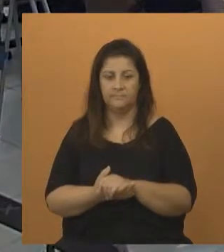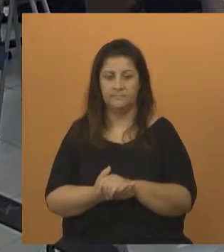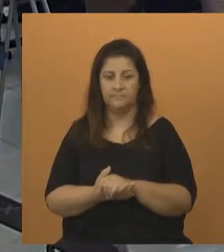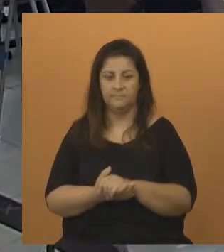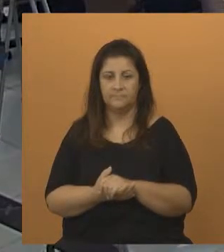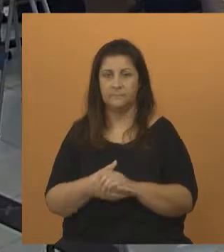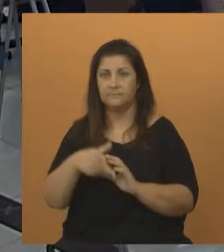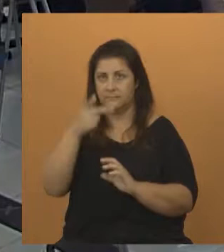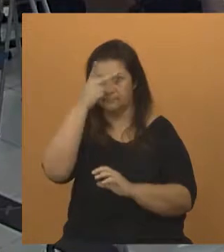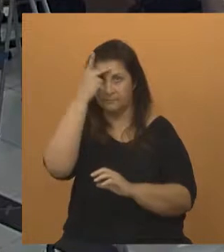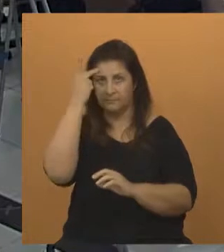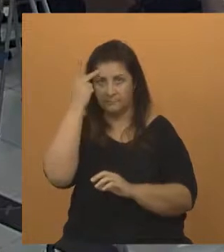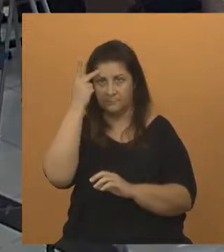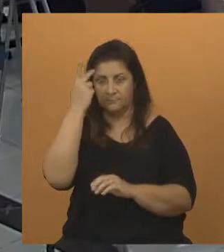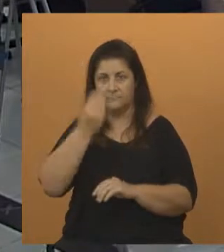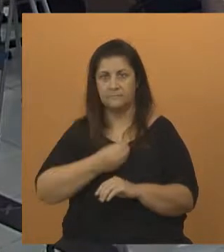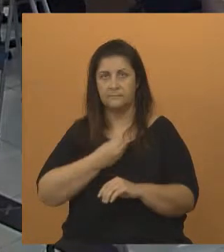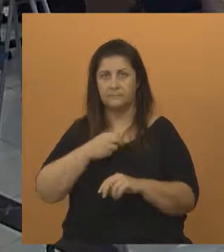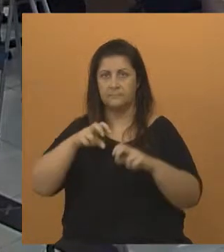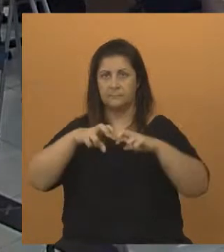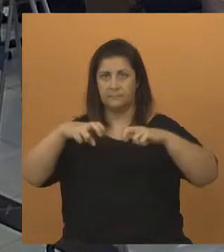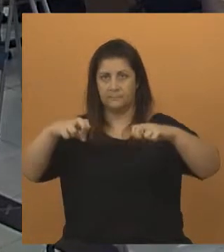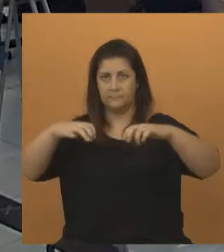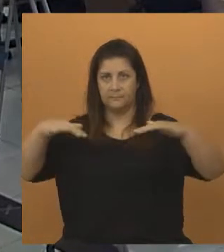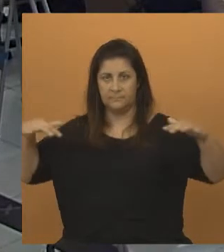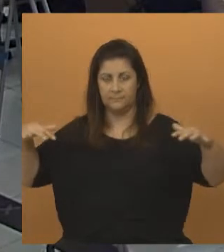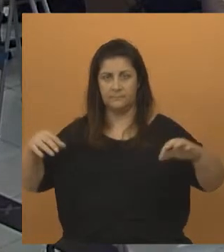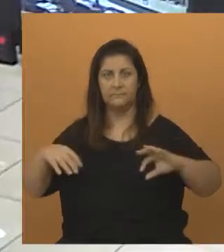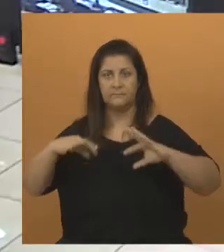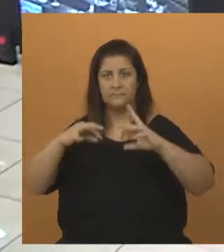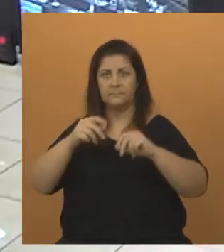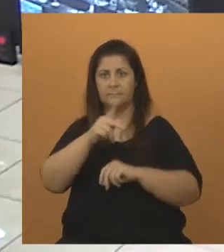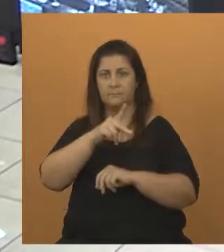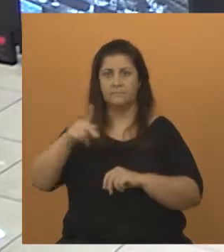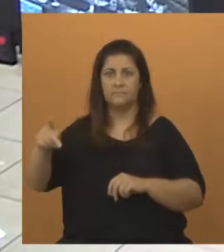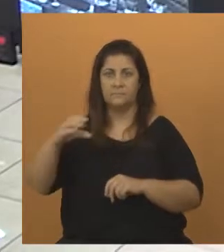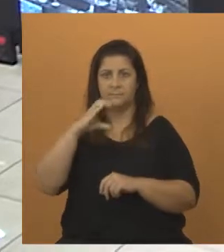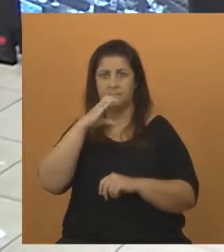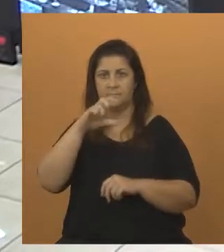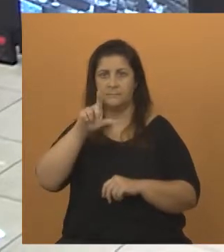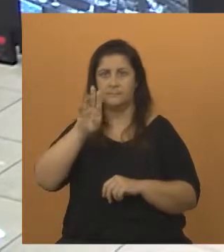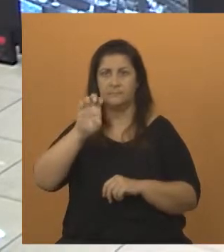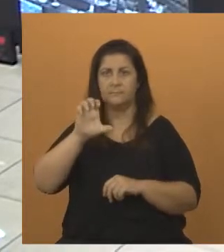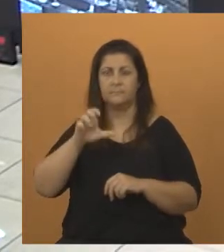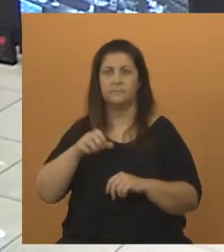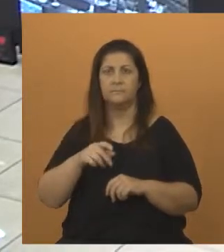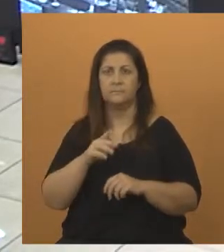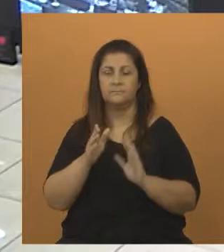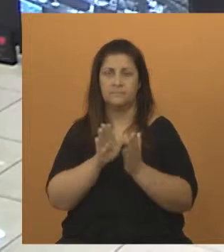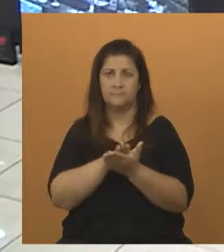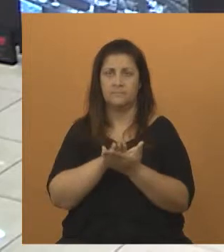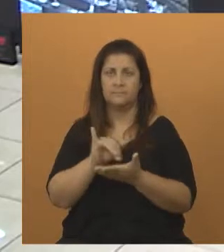Os munícipes que estão aqui na galeria, a todos os presidentes de clube aqui de Jacareí.